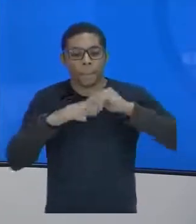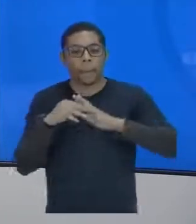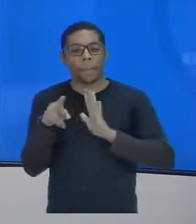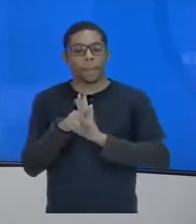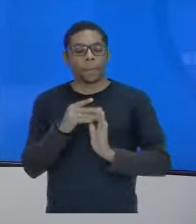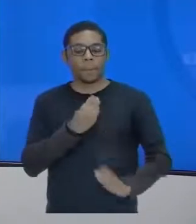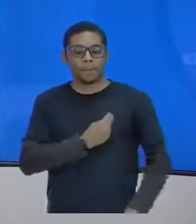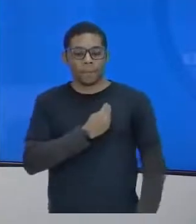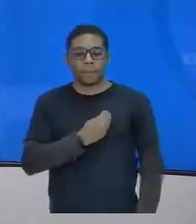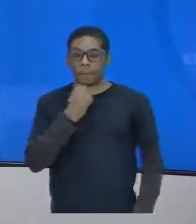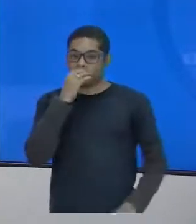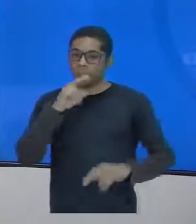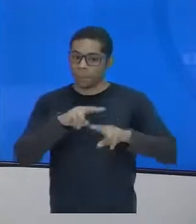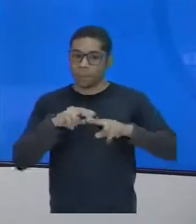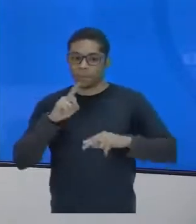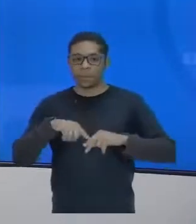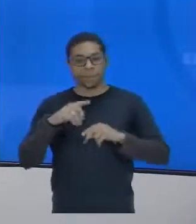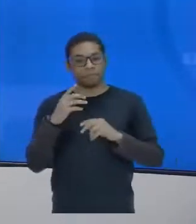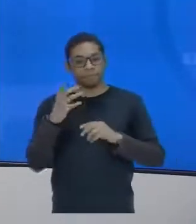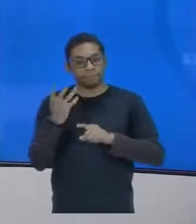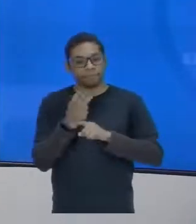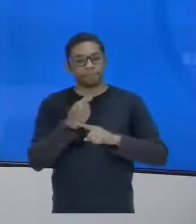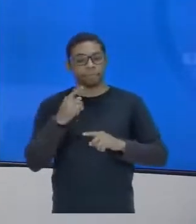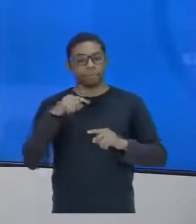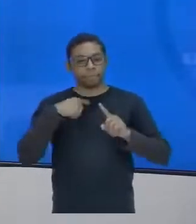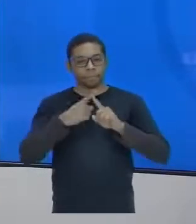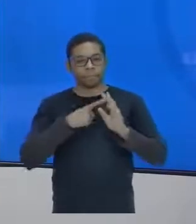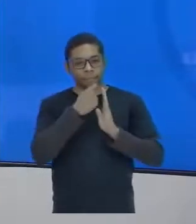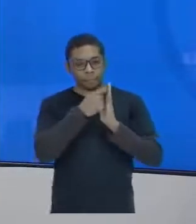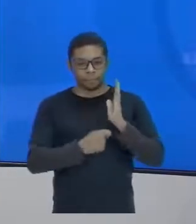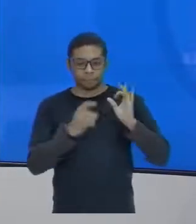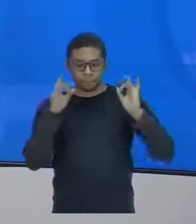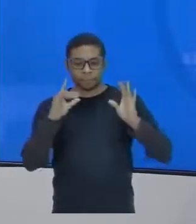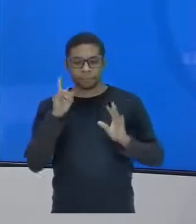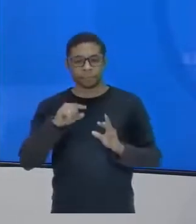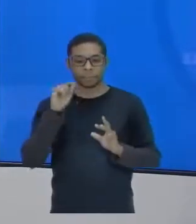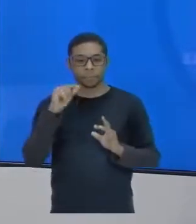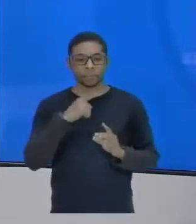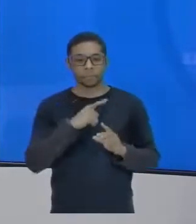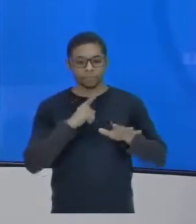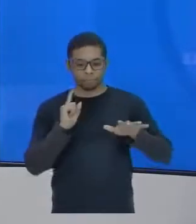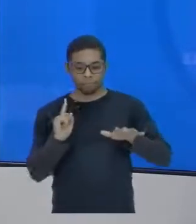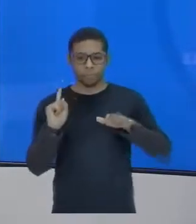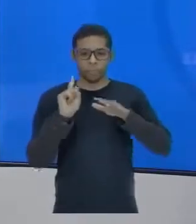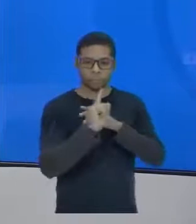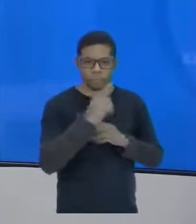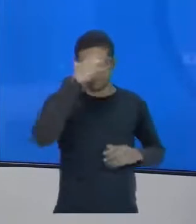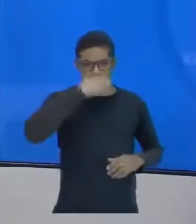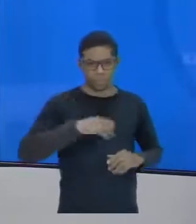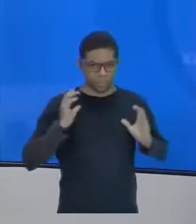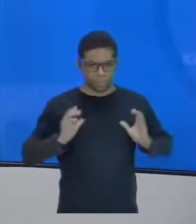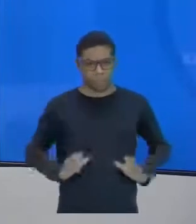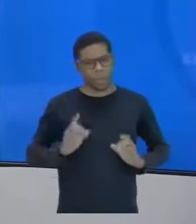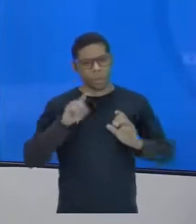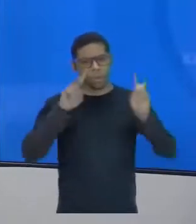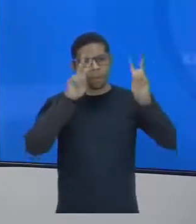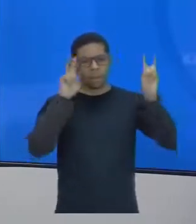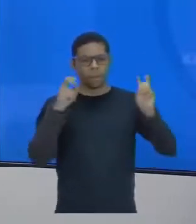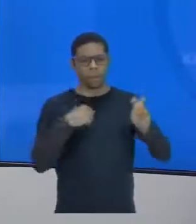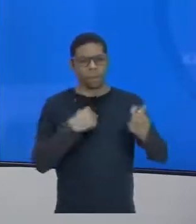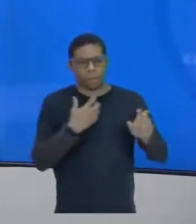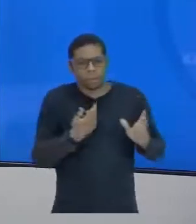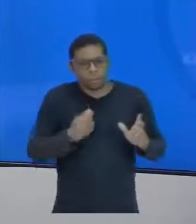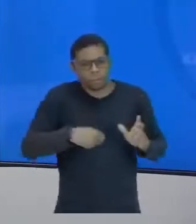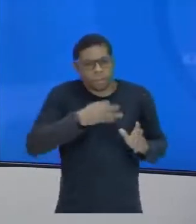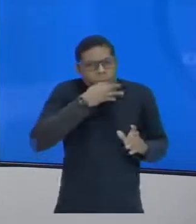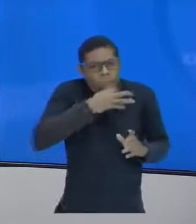vida, portanto, aí as habilidades. E na redação específica, é cobrado um posicionamento cidadão em relação a um tema específico. E